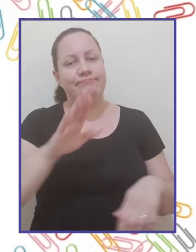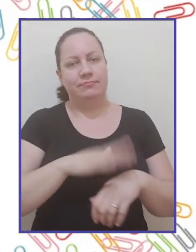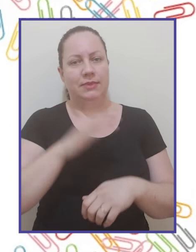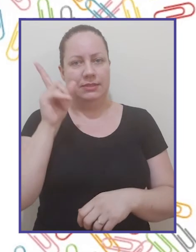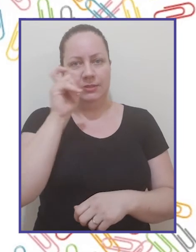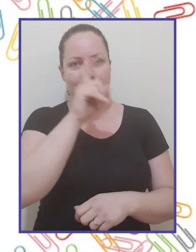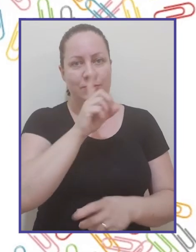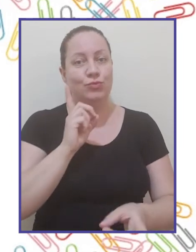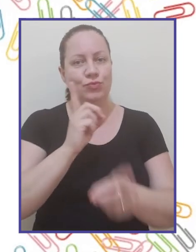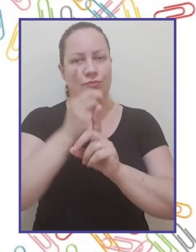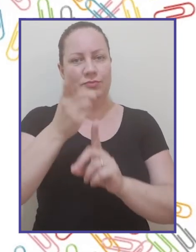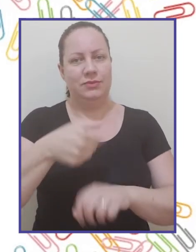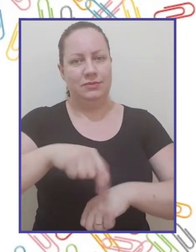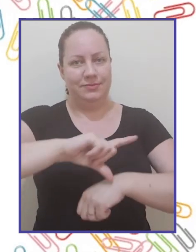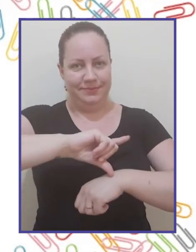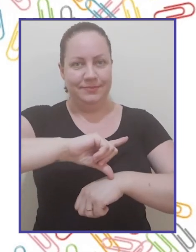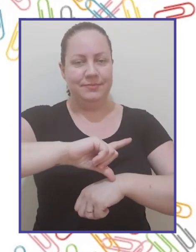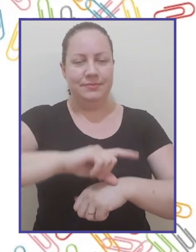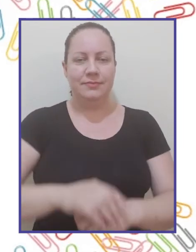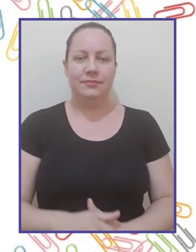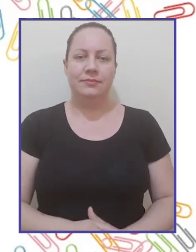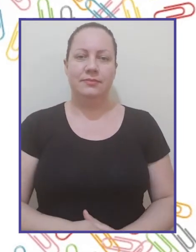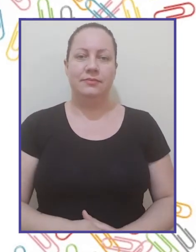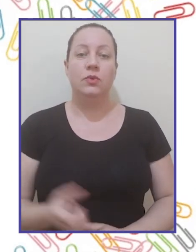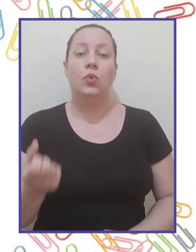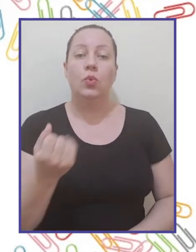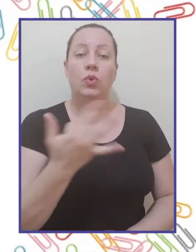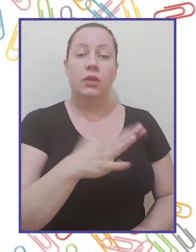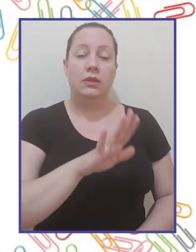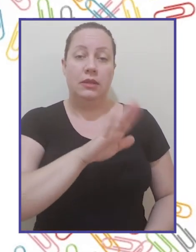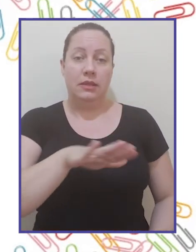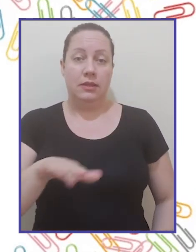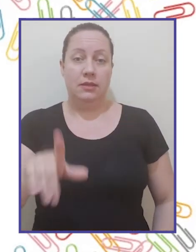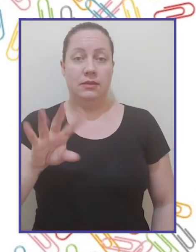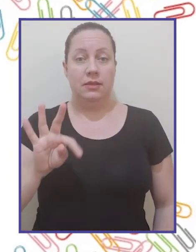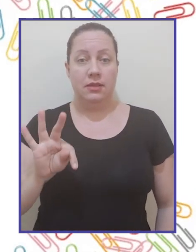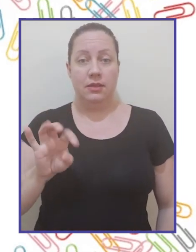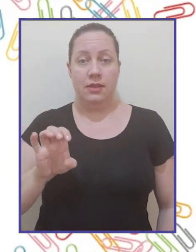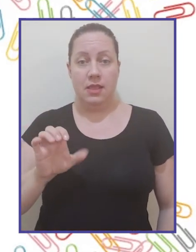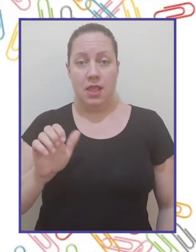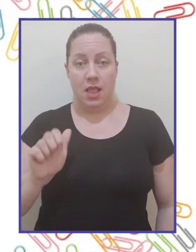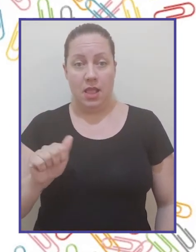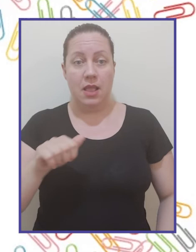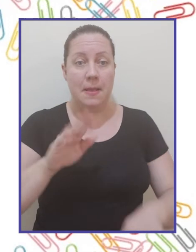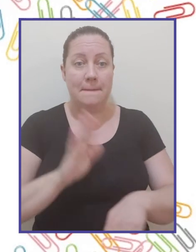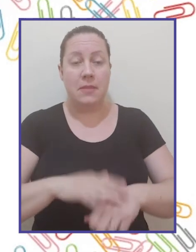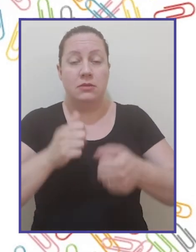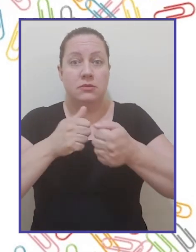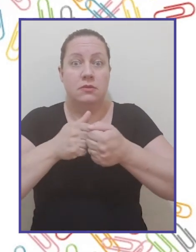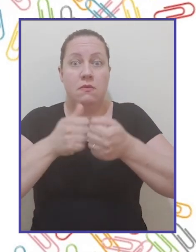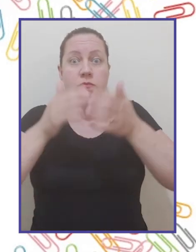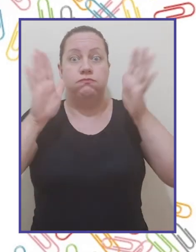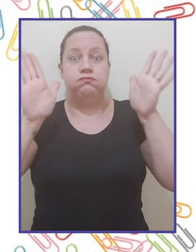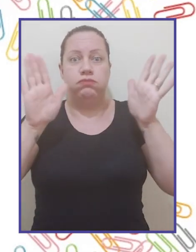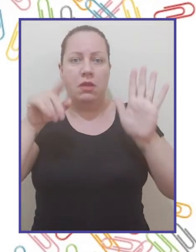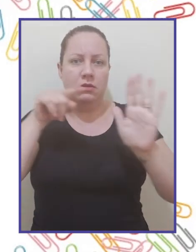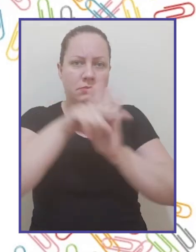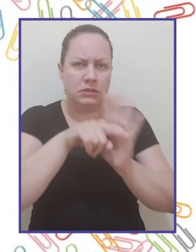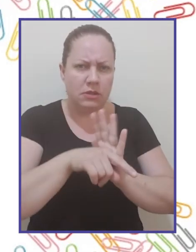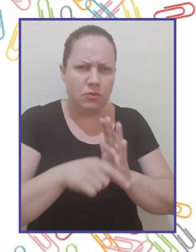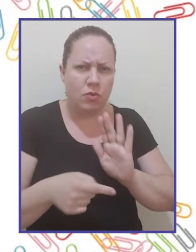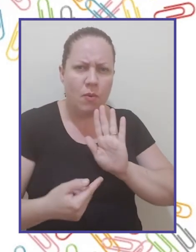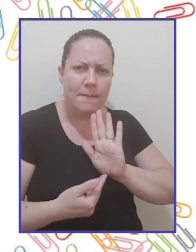isso dificulta o diagnóstico. O número de crianças com TEA tem sido mais evidentes